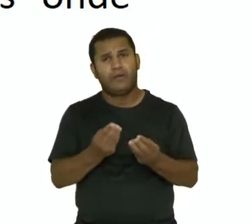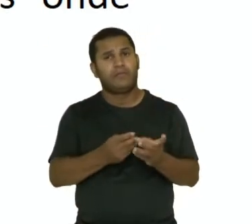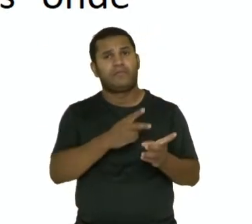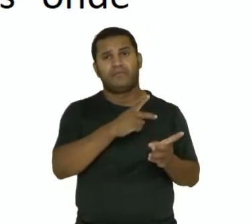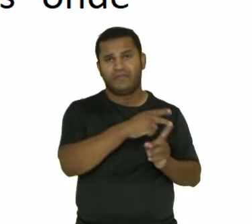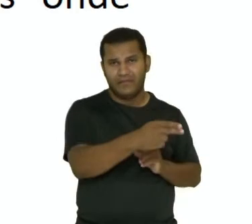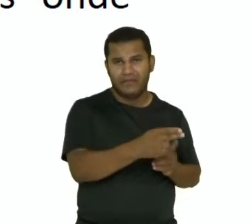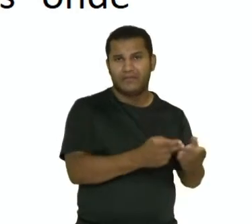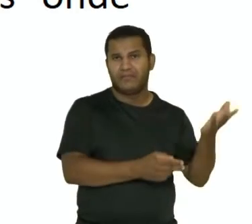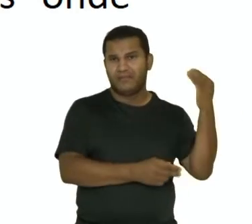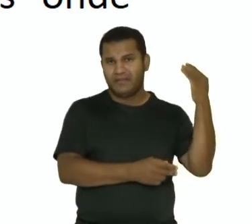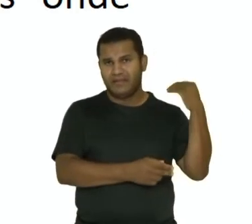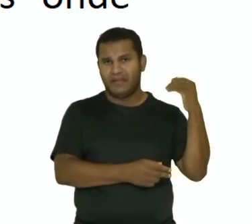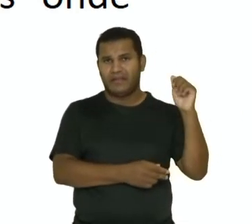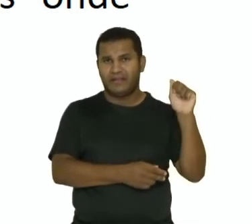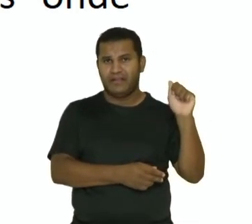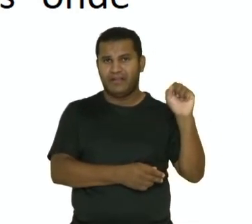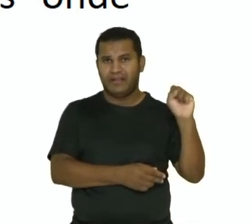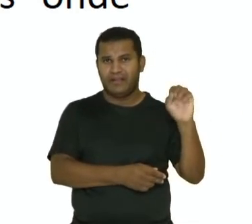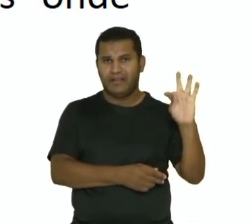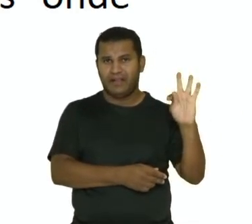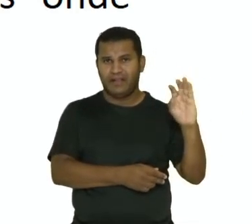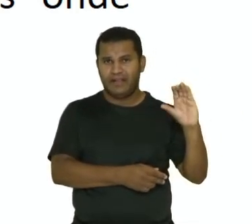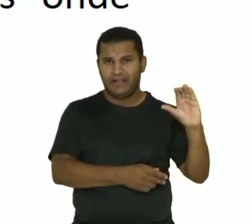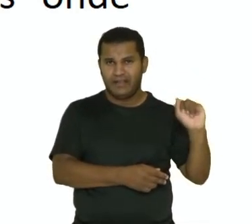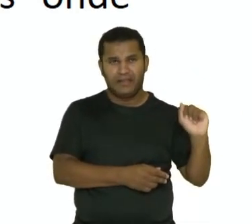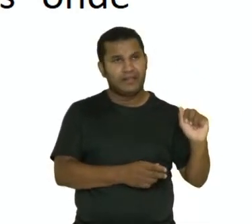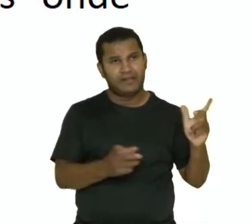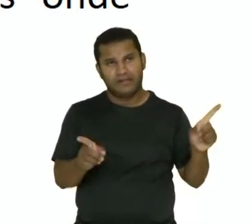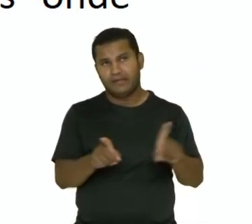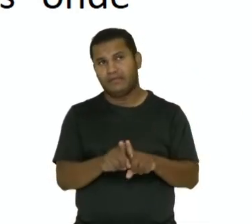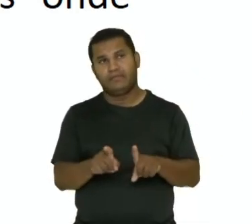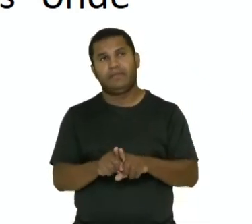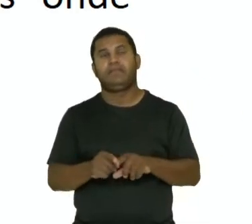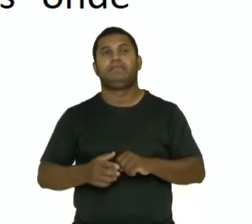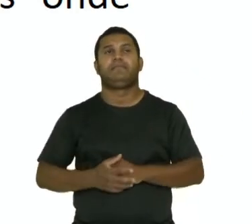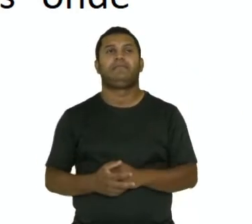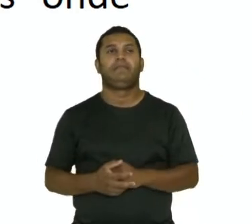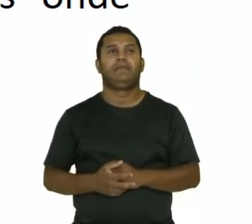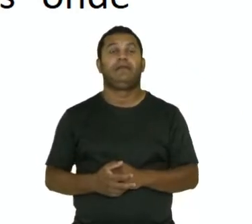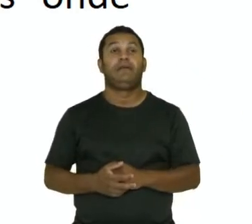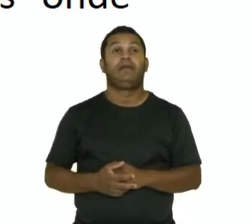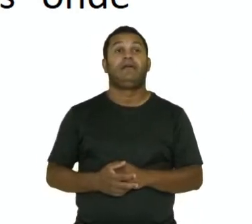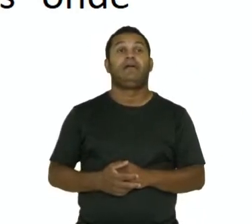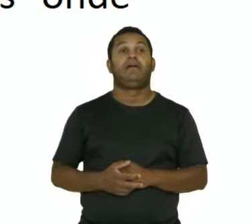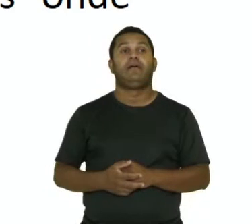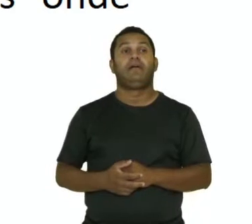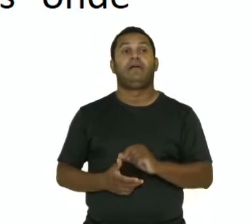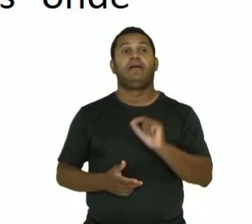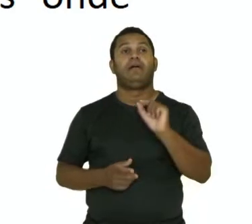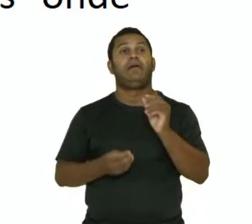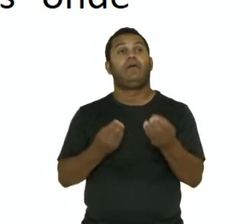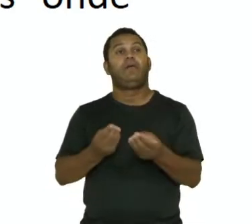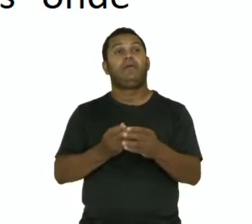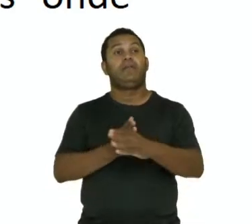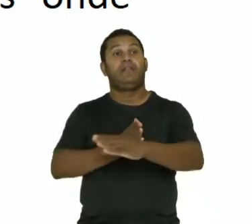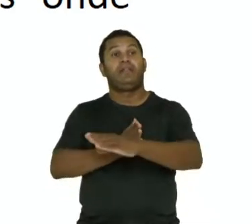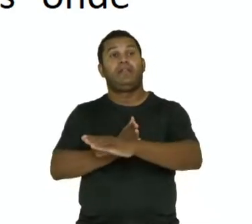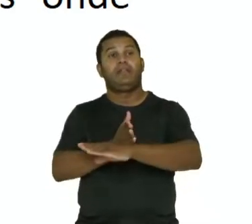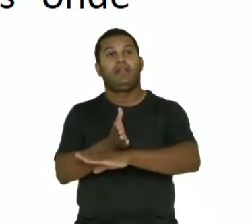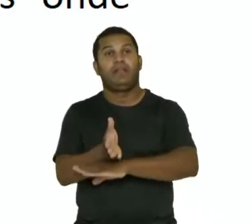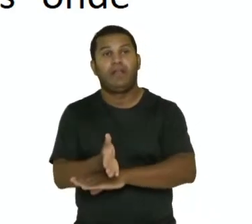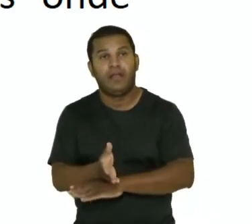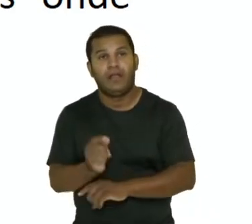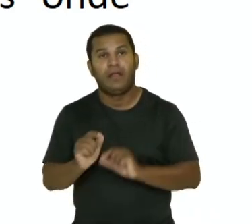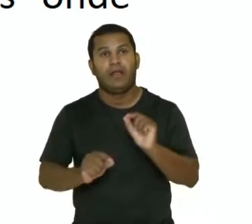outras partes do Império Inca demorou bastante tempo. Os espanhóis enfrentaram uma grande resistência. Um exemplo